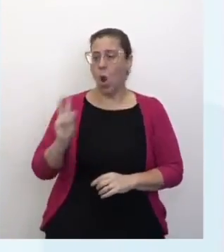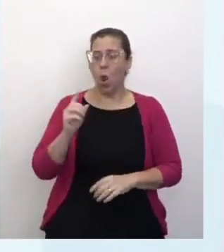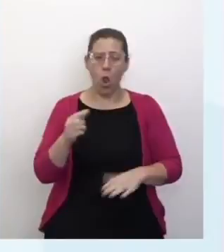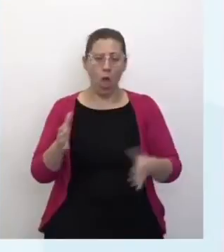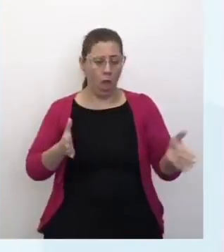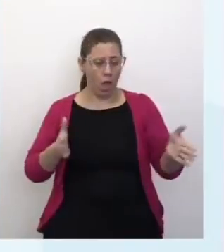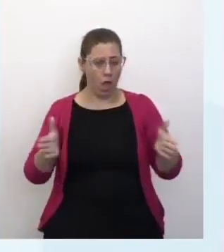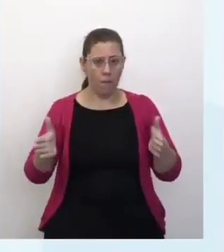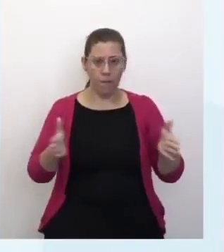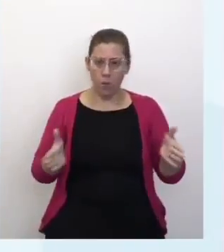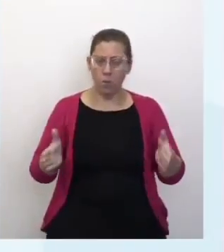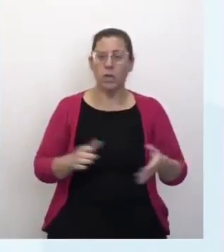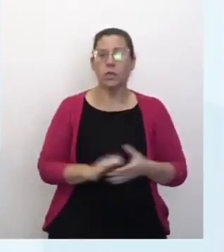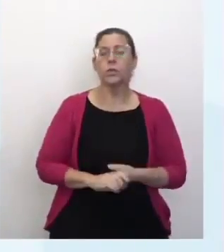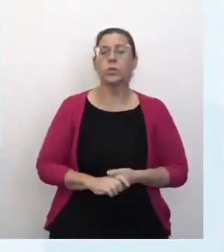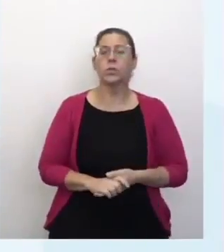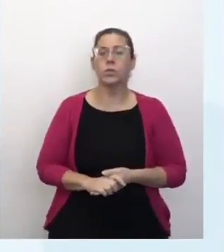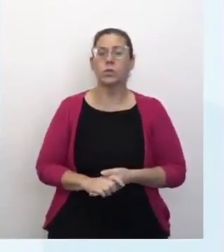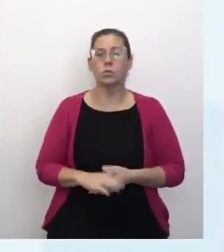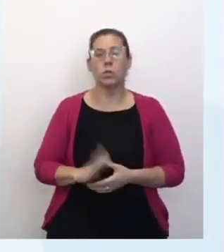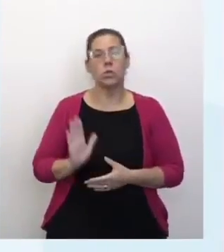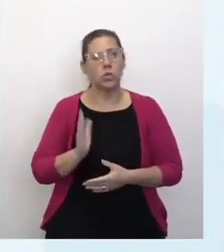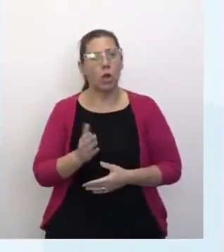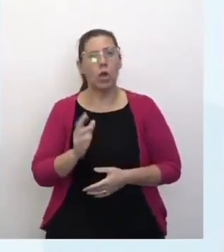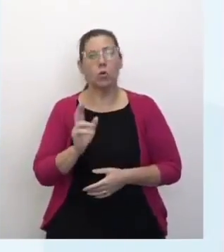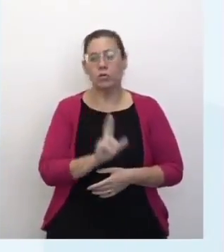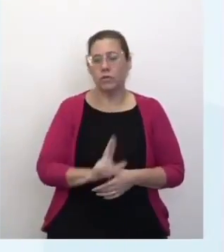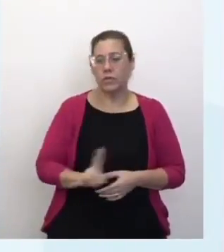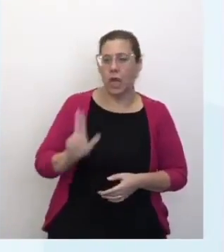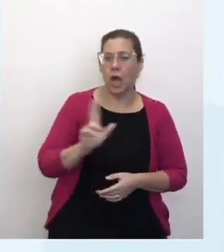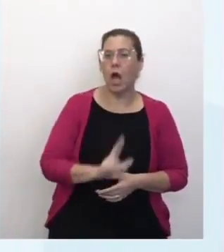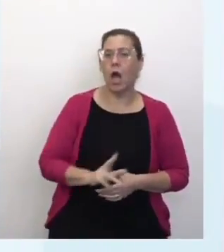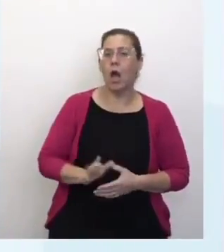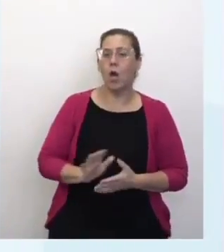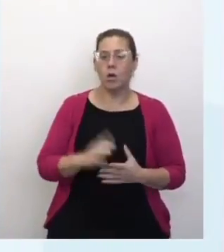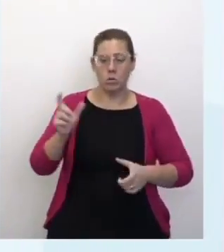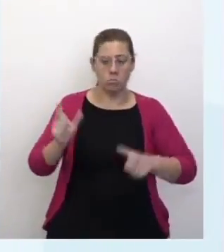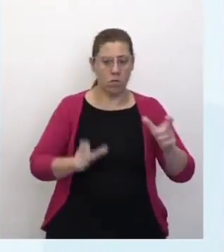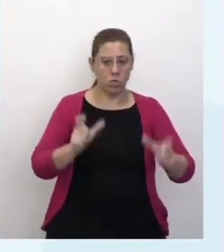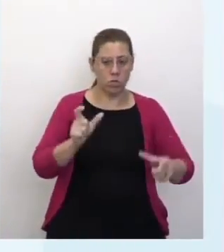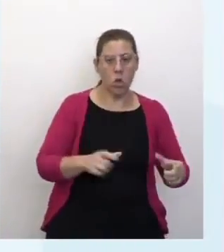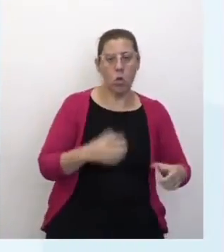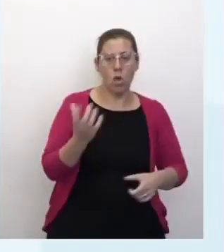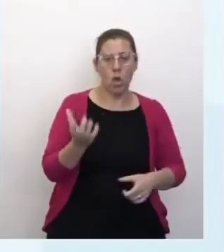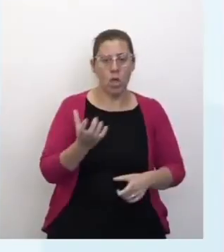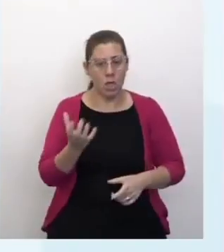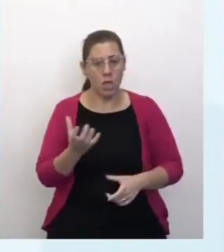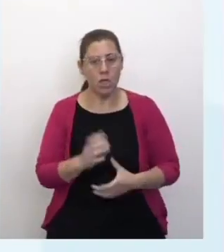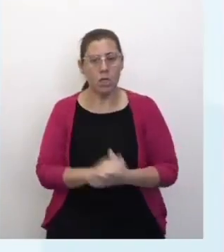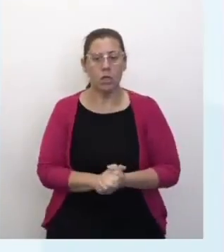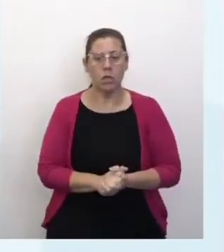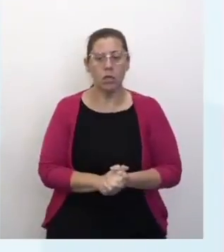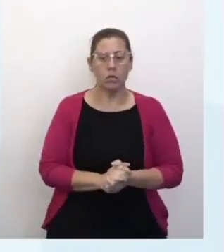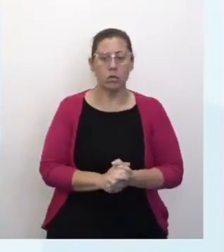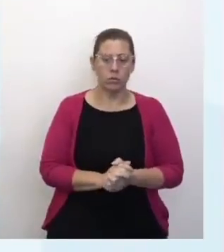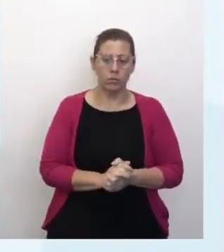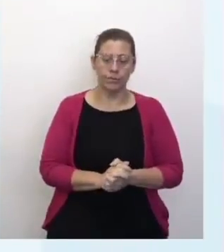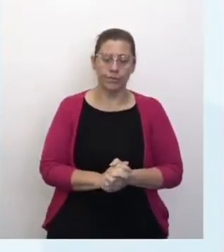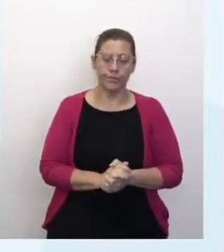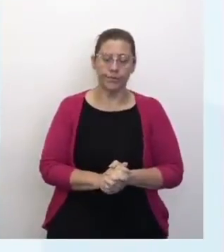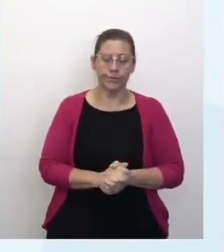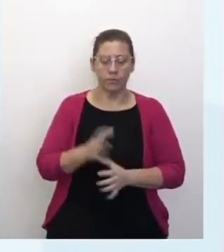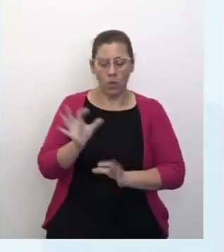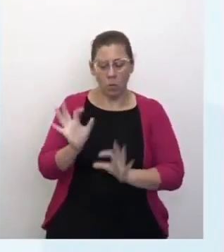de Tomás Antônio Gonzaga, num período mais universalista, um período em que as pessoas buscavam uma ordem,